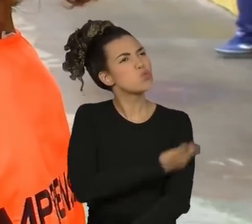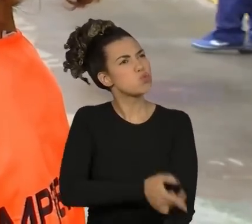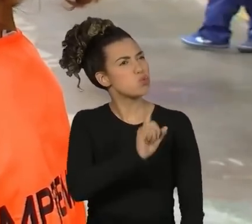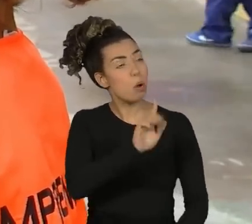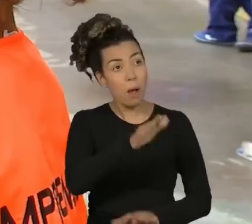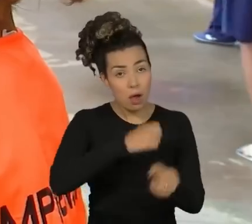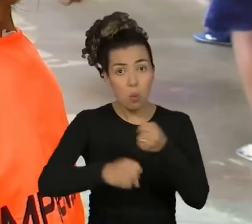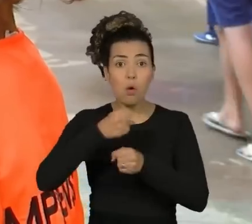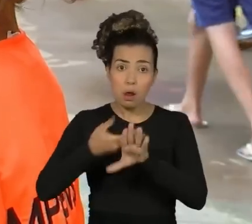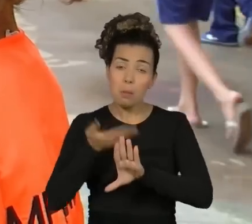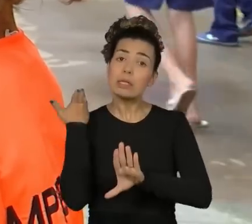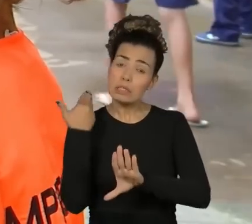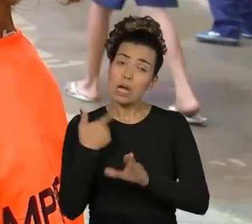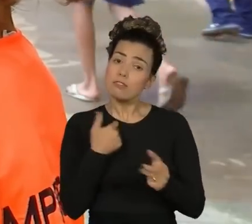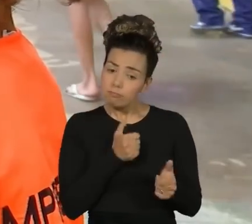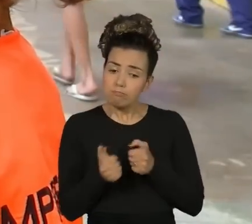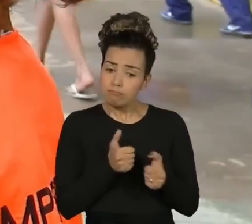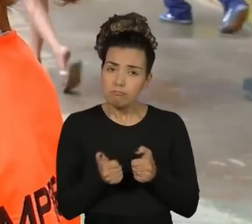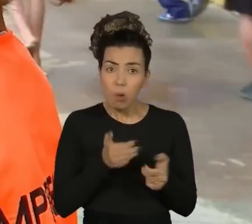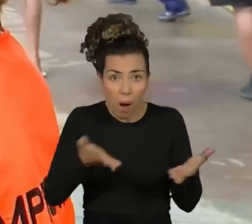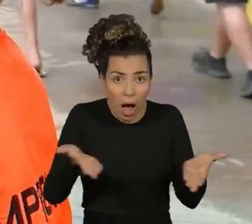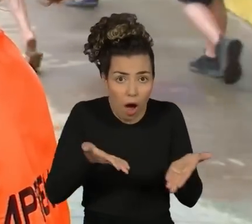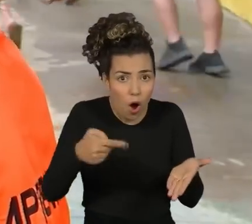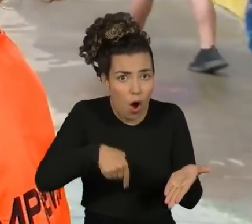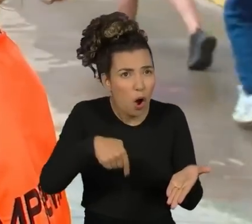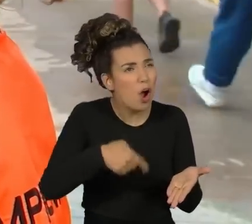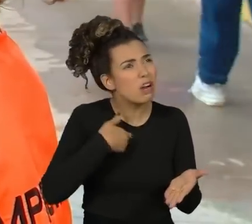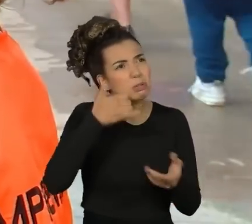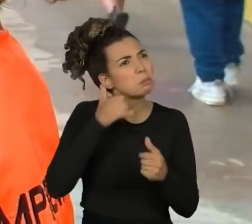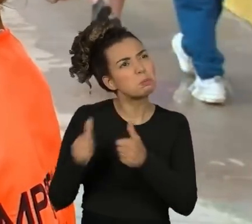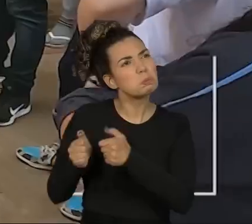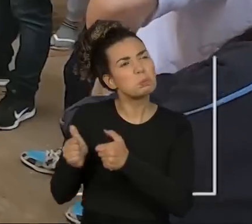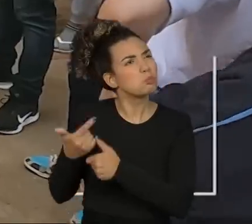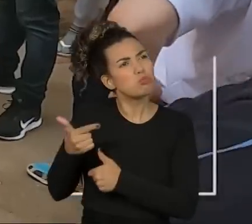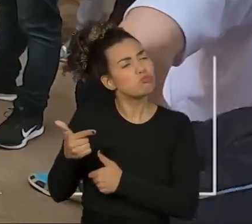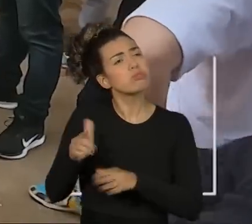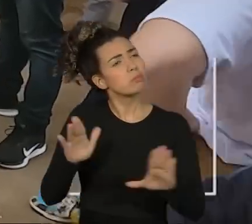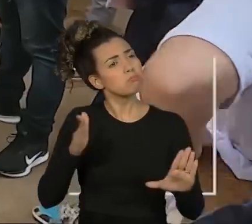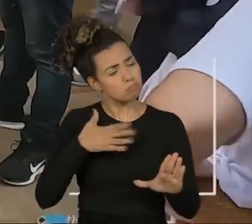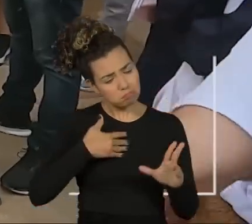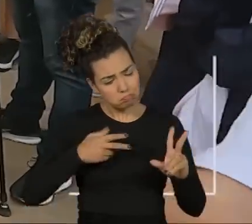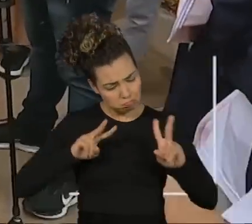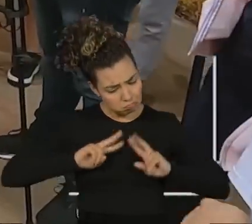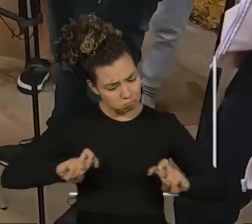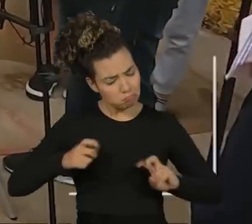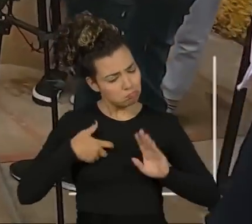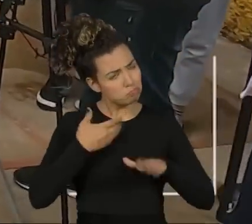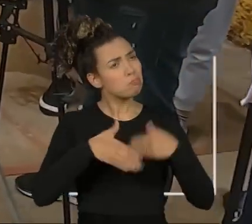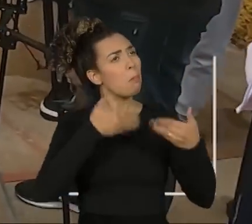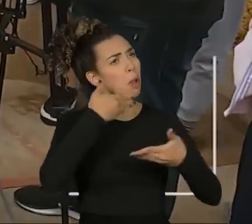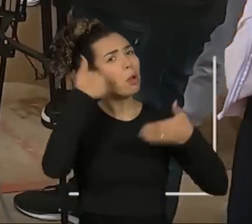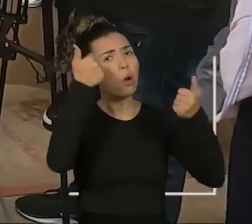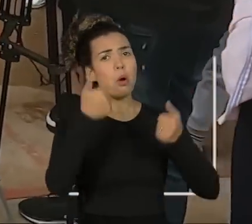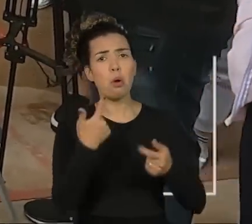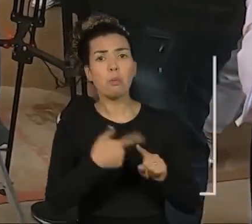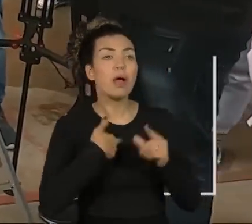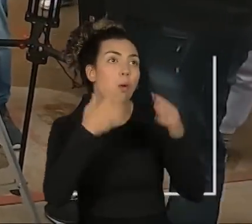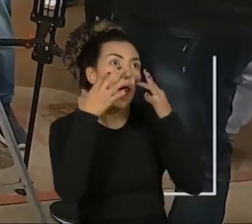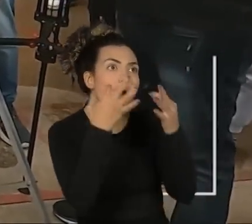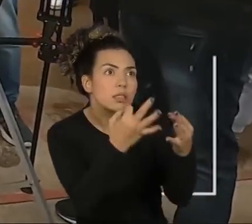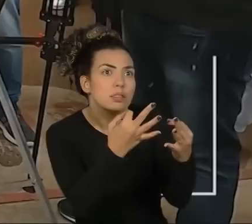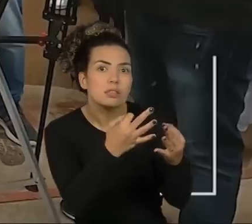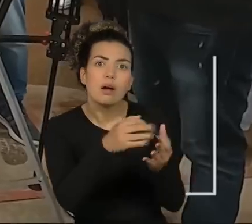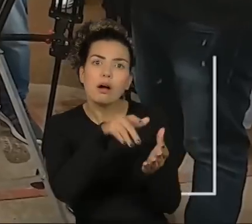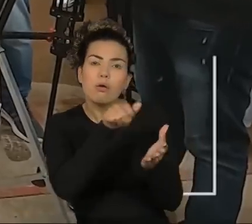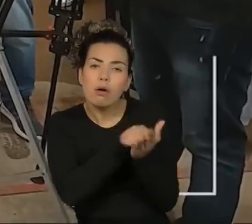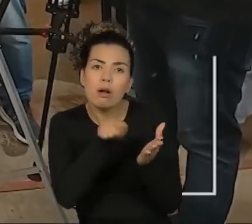usava bastante, mas sinto que nesse ano aqui, ó, que eu não tô usando o celular, sinto que eu melhorei, porque eu consigo prestar mais atenção, mais na lição, consigo